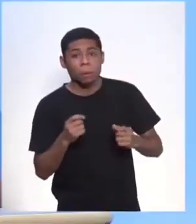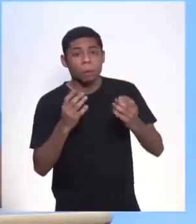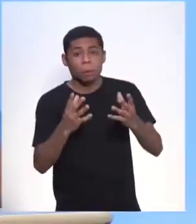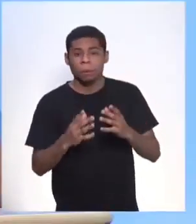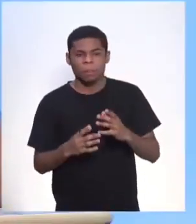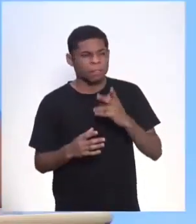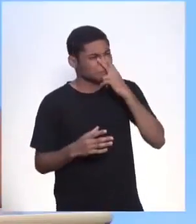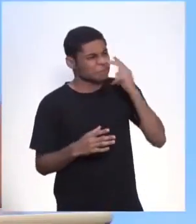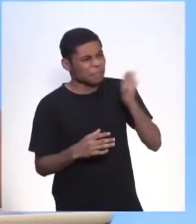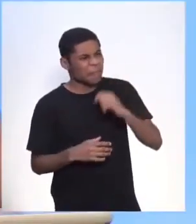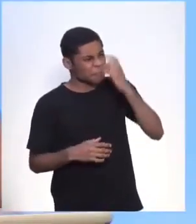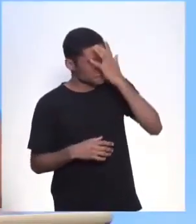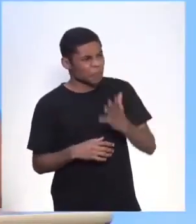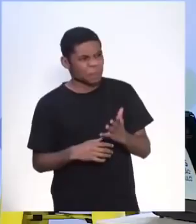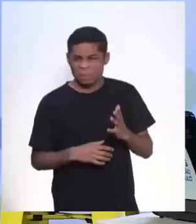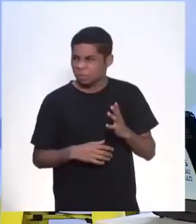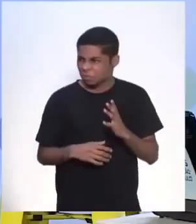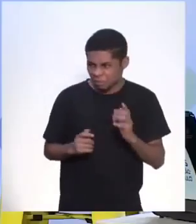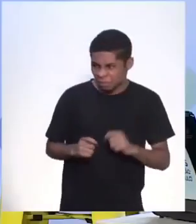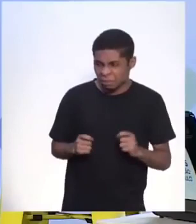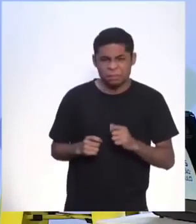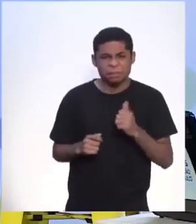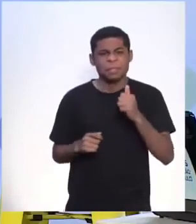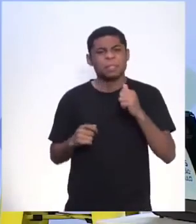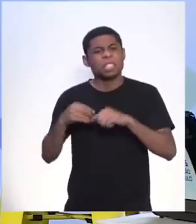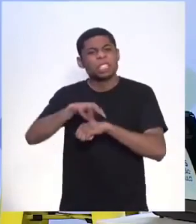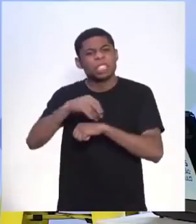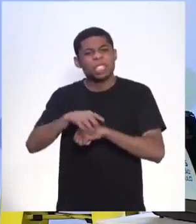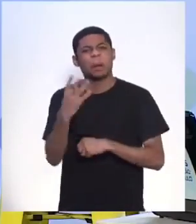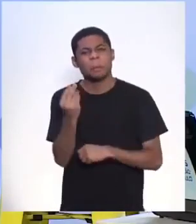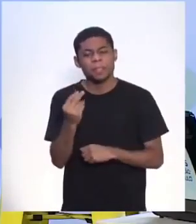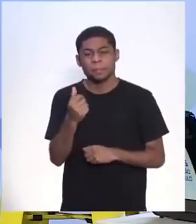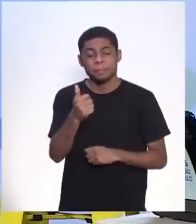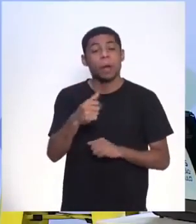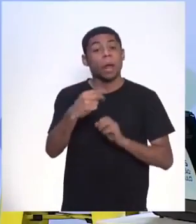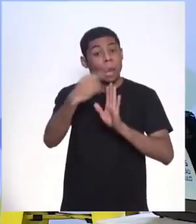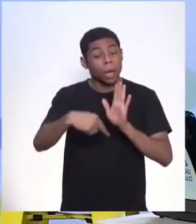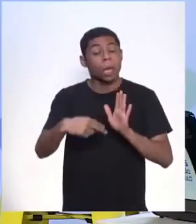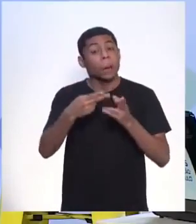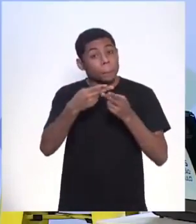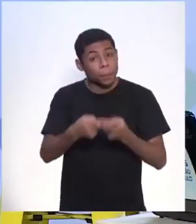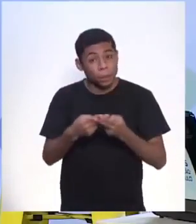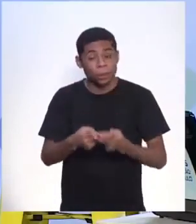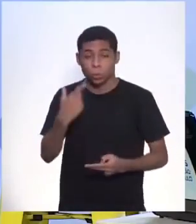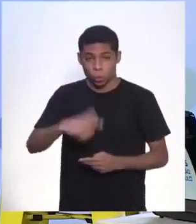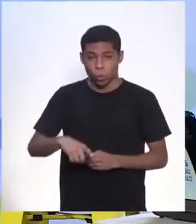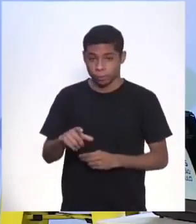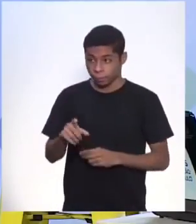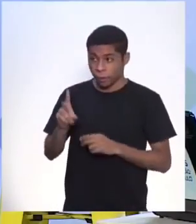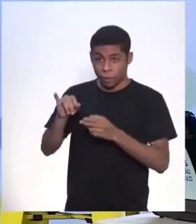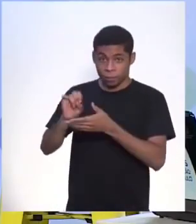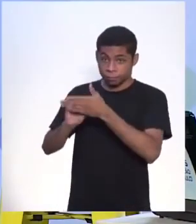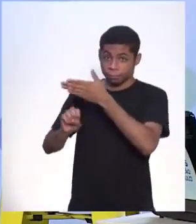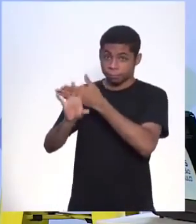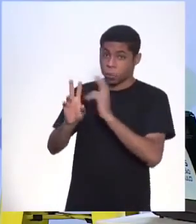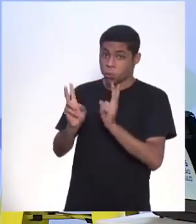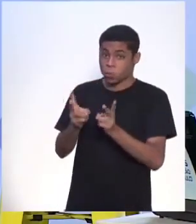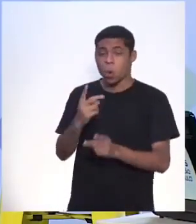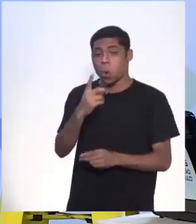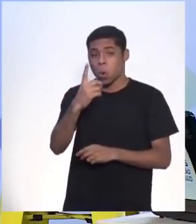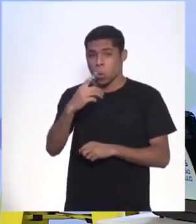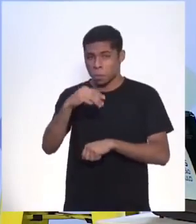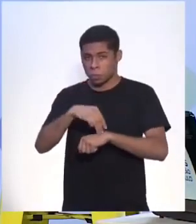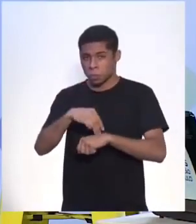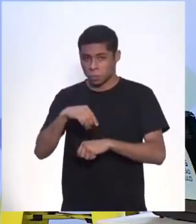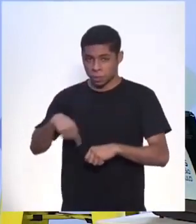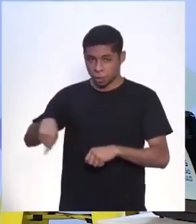né? pista aí, né? Tem Vai dar bastante, super certo. é verdade, bastante dicas, tá? Então, leia com paciência, o nosso diretor vai deixar na tela para vocês. Em 1 minuto,